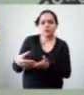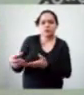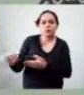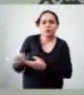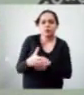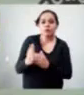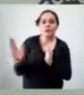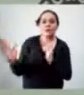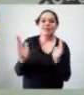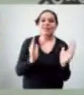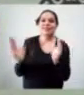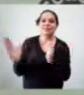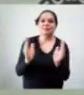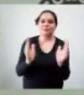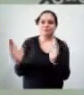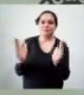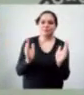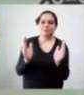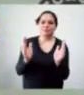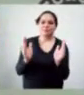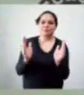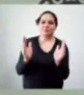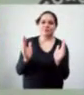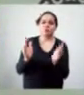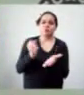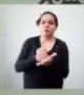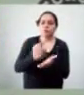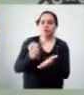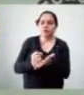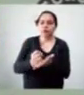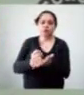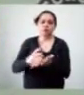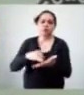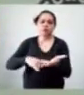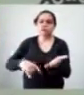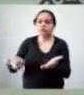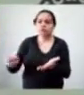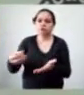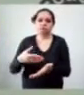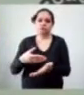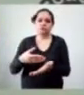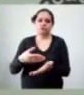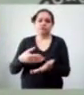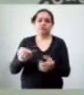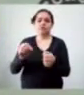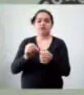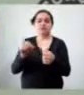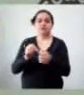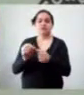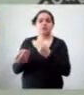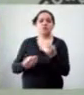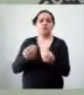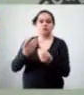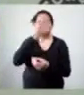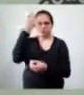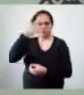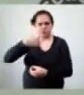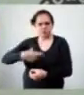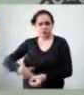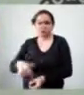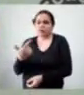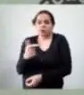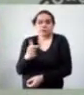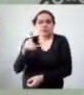período de cômputo de um novo contrato de trabalho, o que faria com que o trabalhador não tivesse